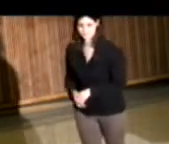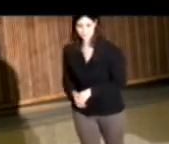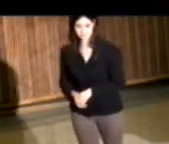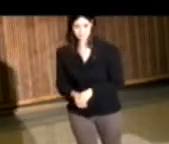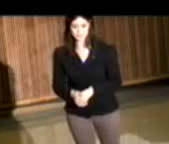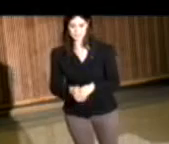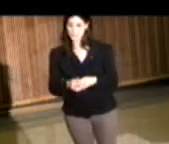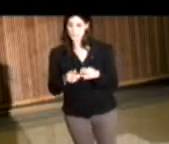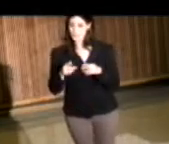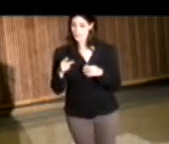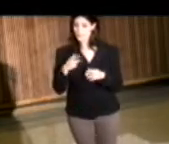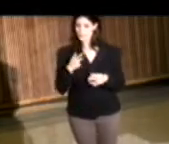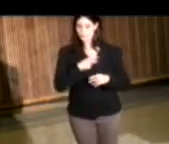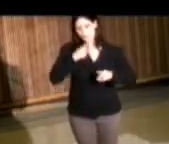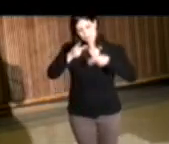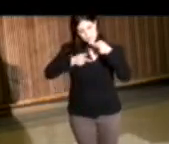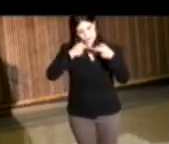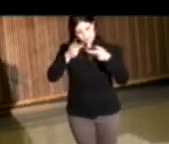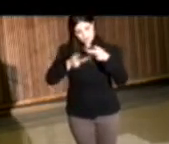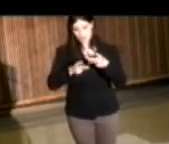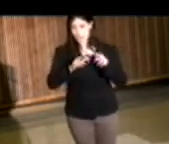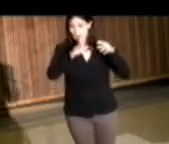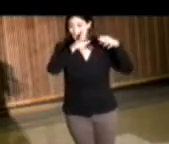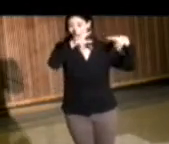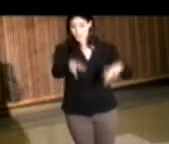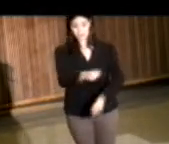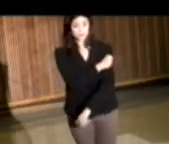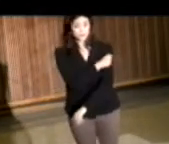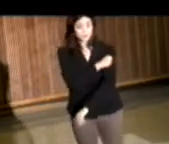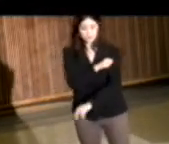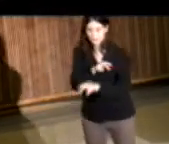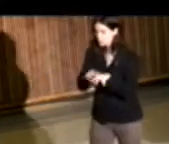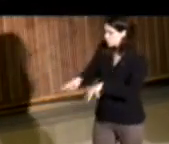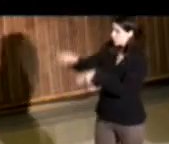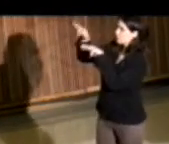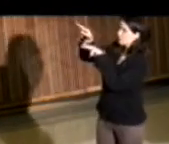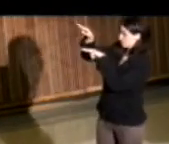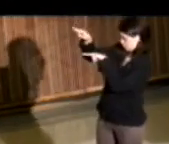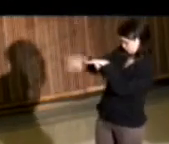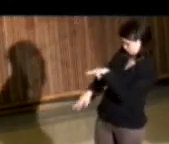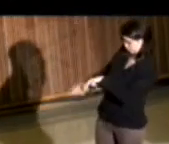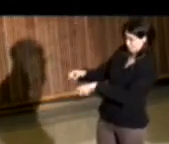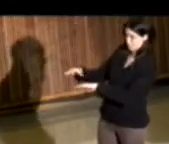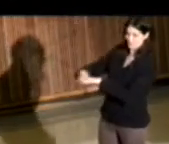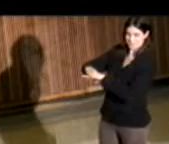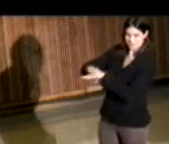olhe para o meu sapato que está furado. Era aquele que ele estava usando, nunca mais esqueci.